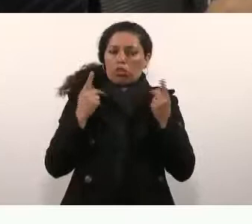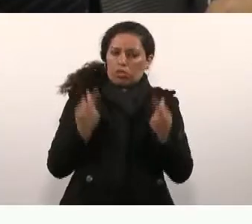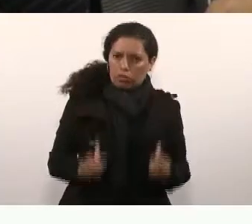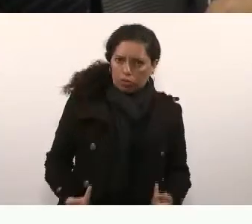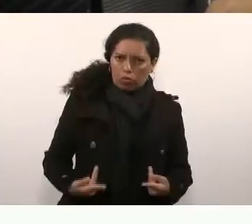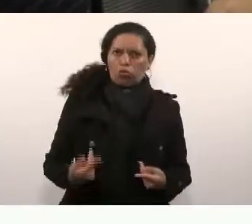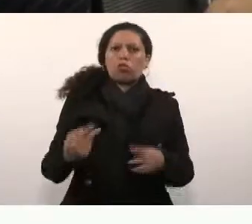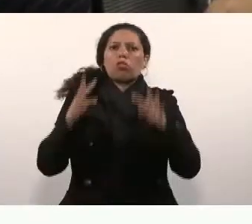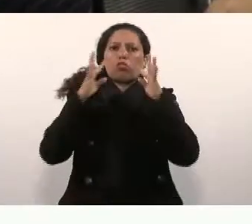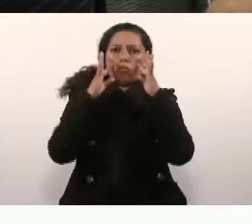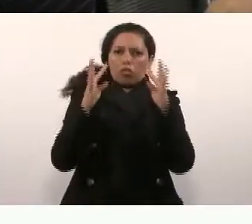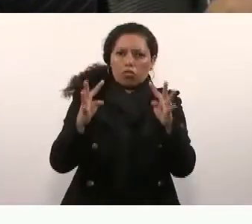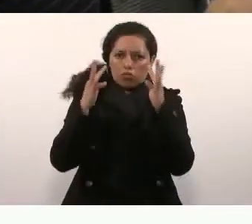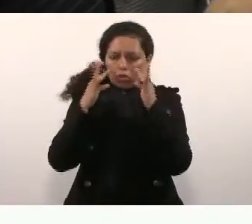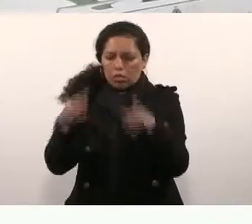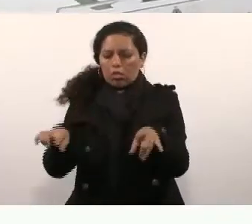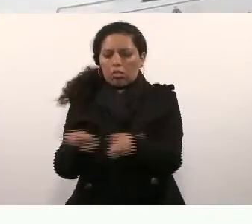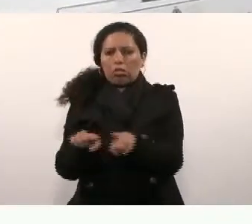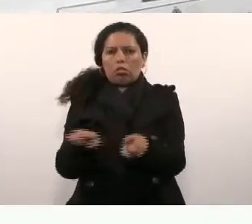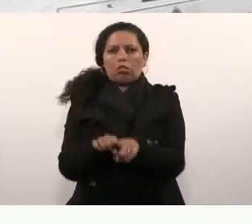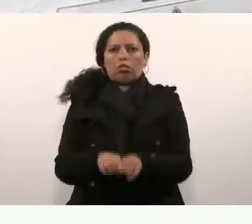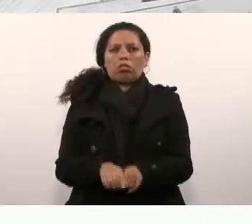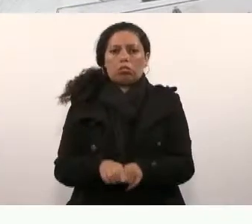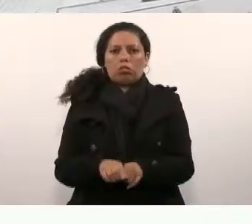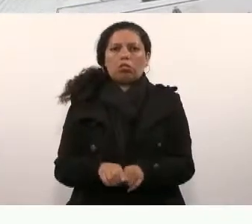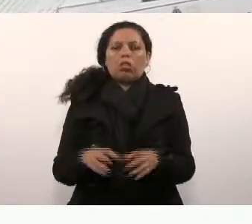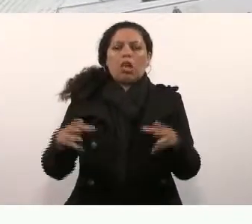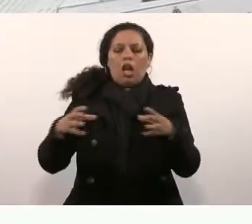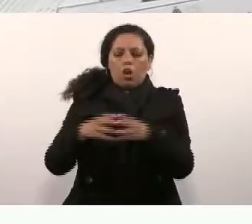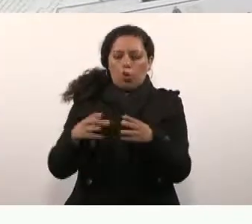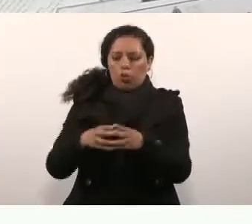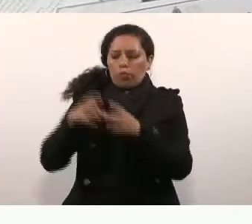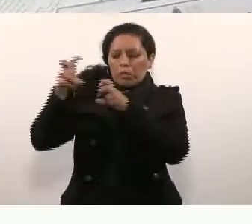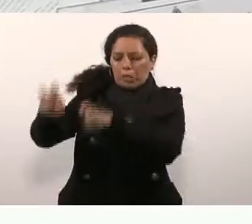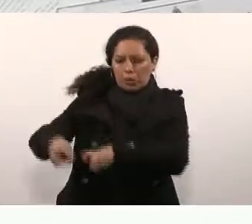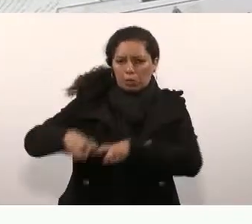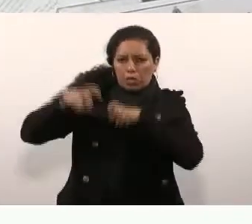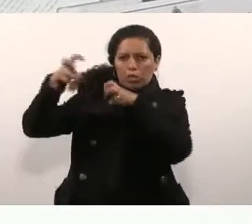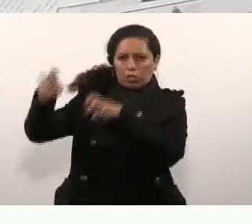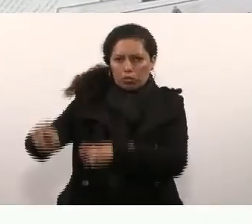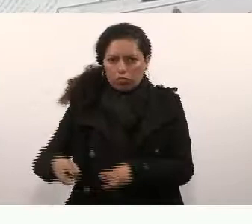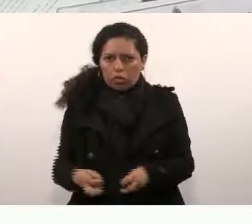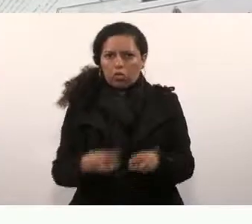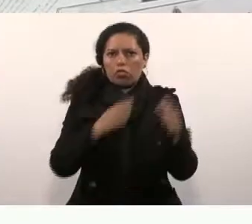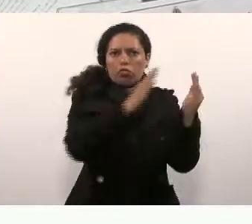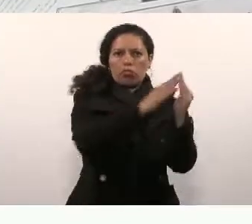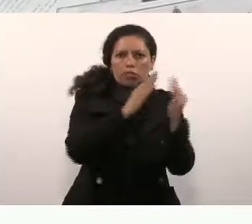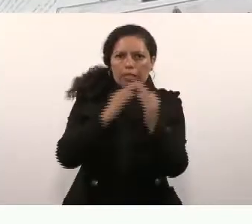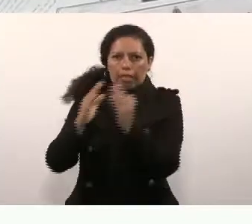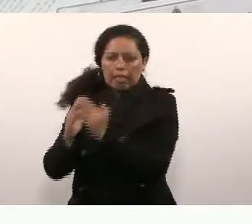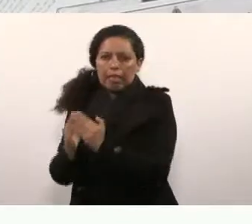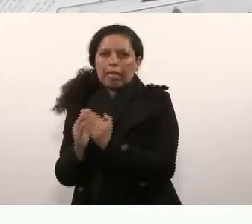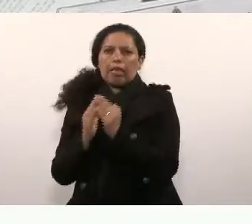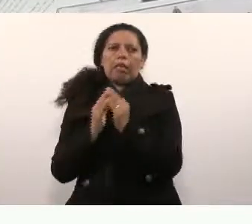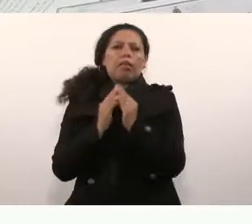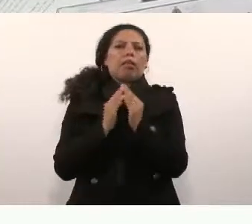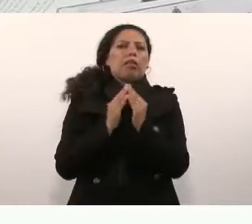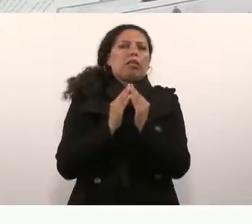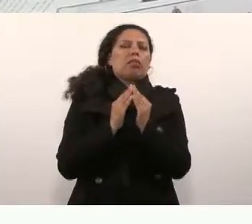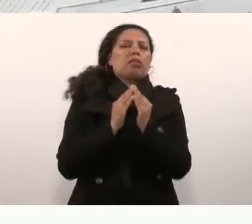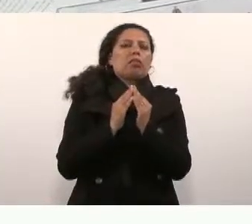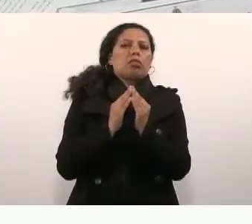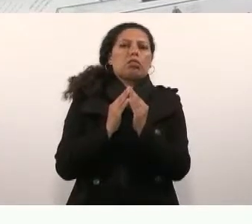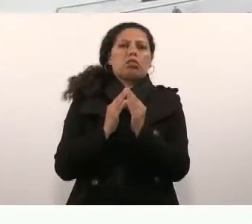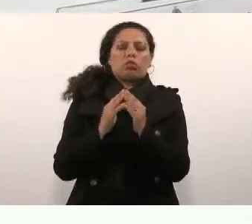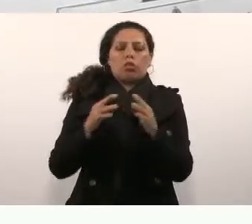também, não sei se tem a Comissão de Agricultura, Política Urbana, Habitação e Assuntos Fundiários. Maravilha. Então, vamos fazer o seguinte, vamos